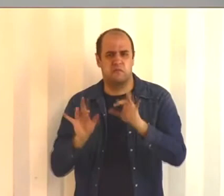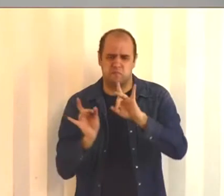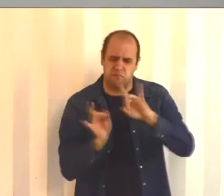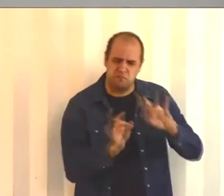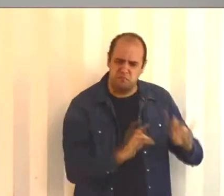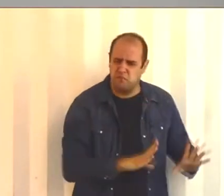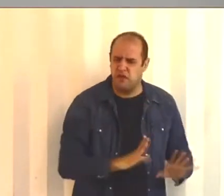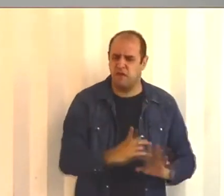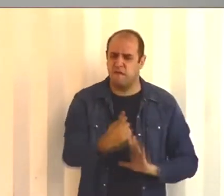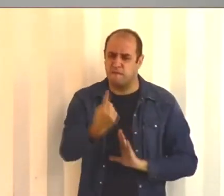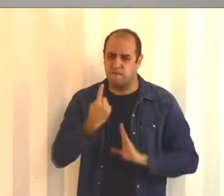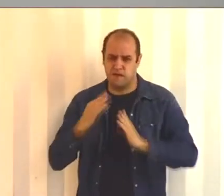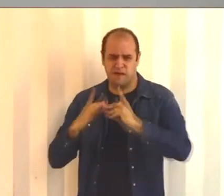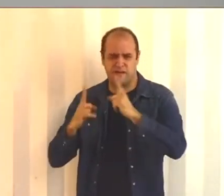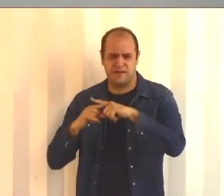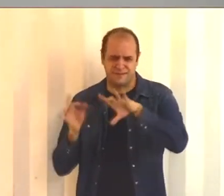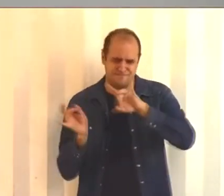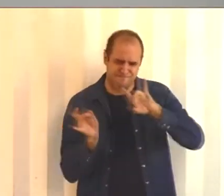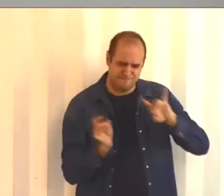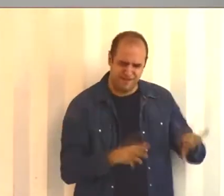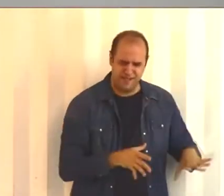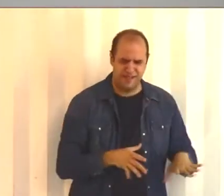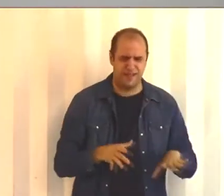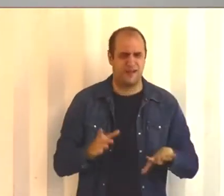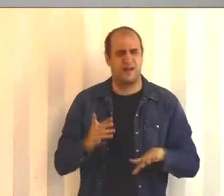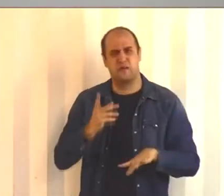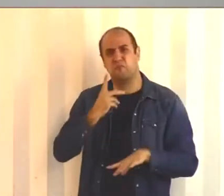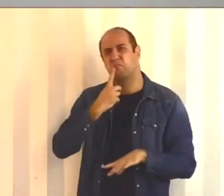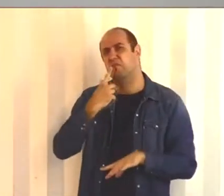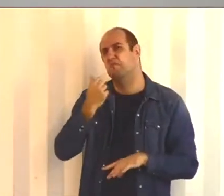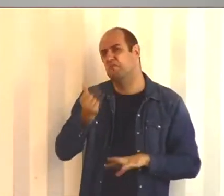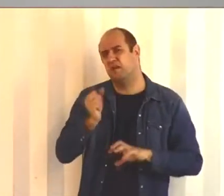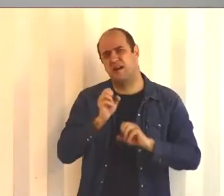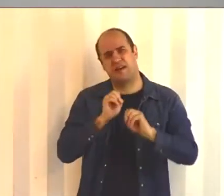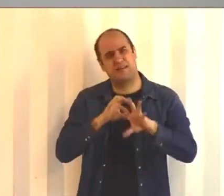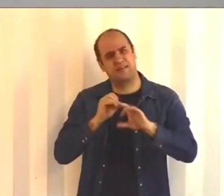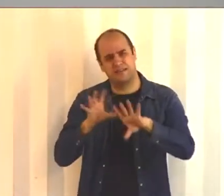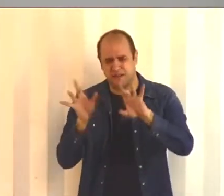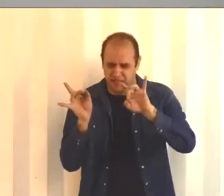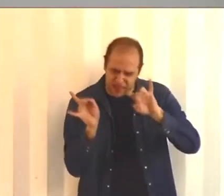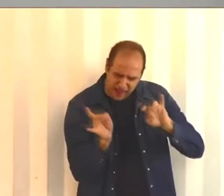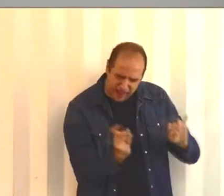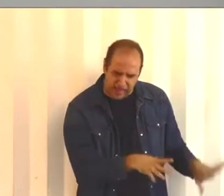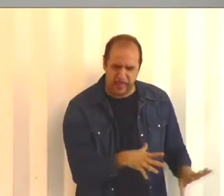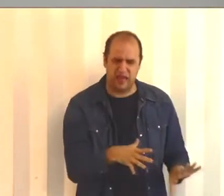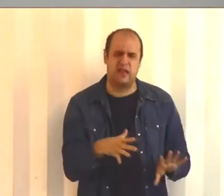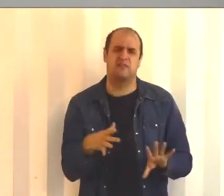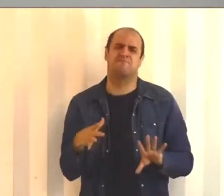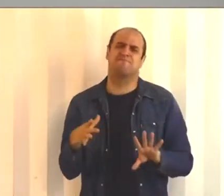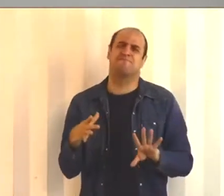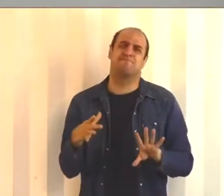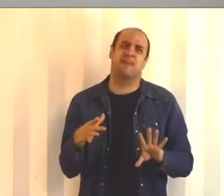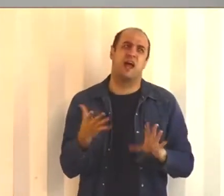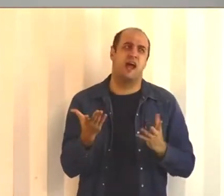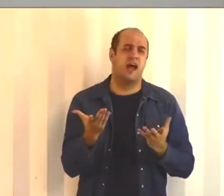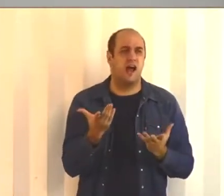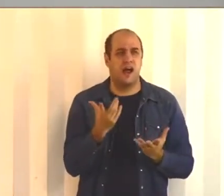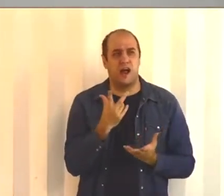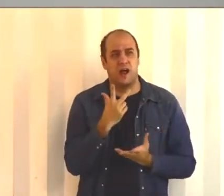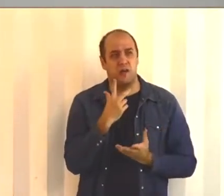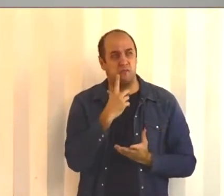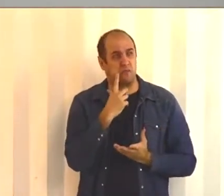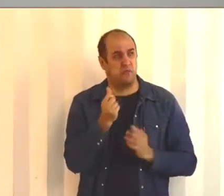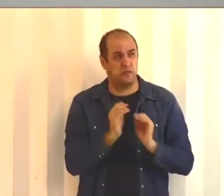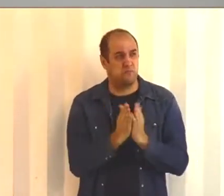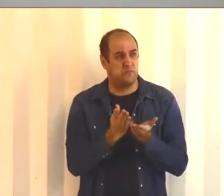deixaram de ir à casa do Senhor para adorar, se os pais deixaram de ensinar as crianças no caminho que devem andar, se os pais não